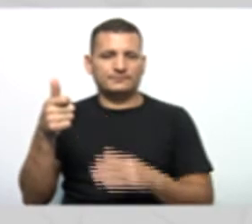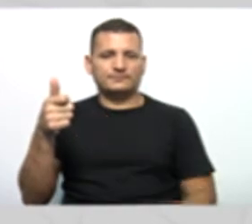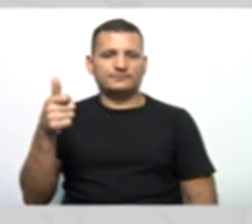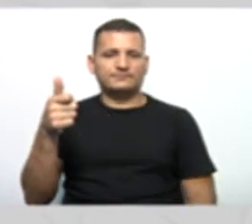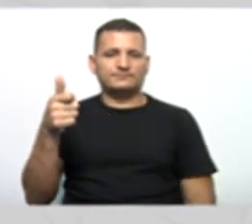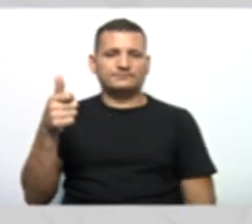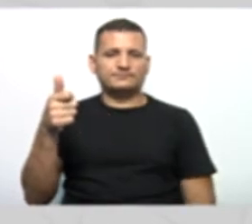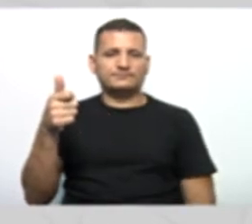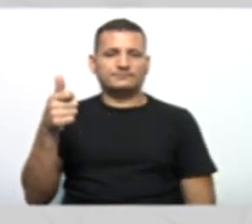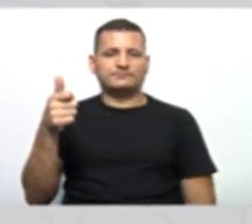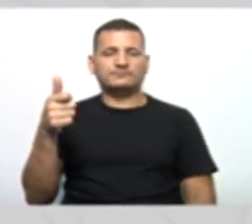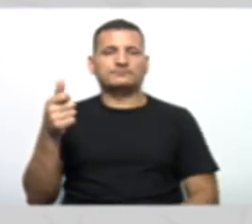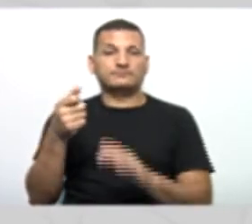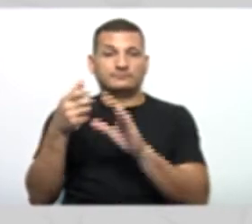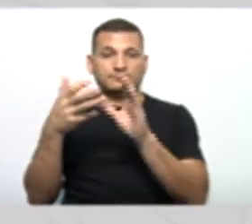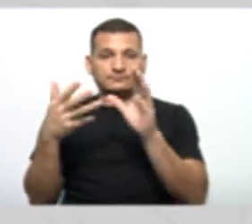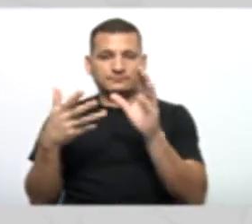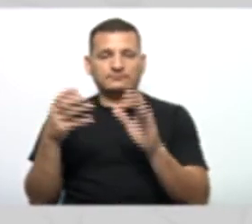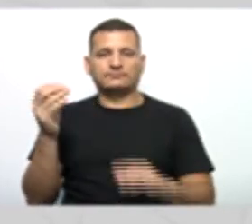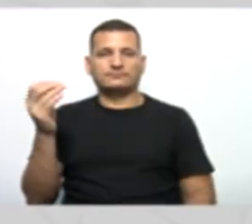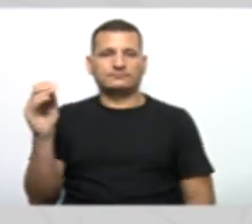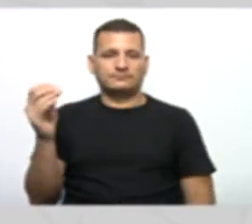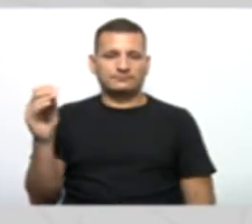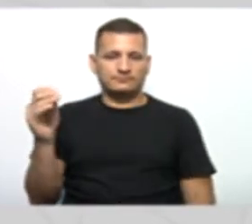seus atributos. Não é?